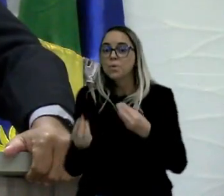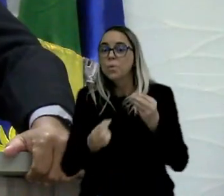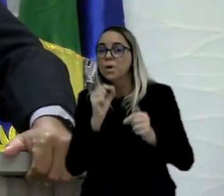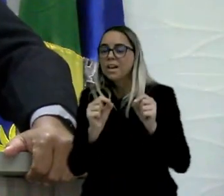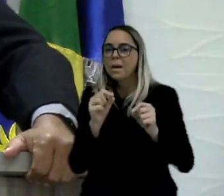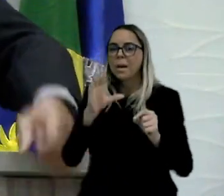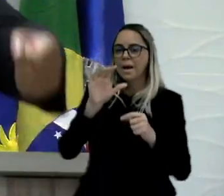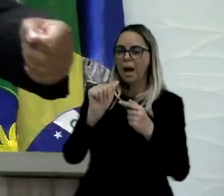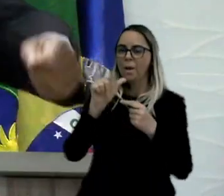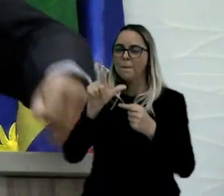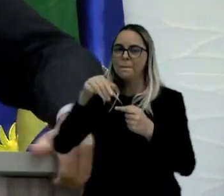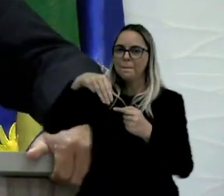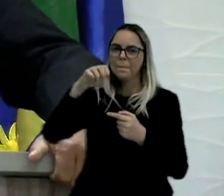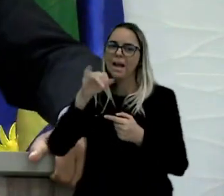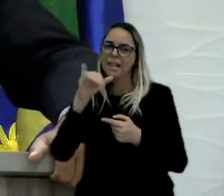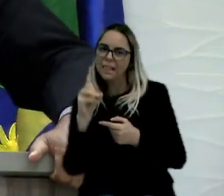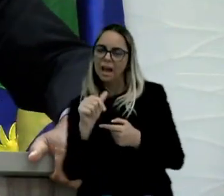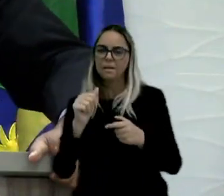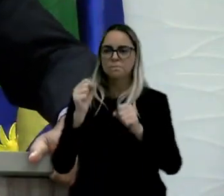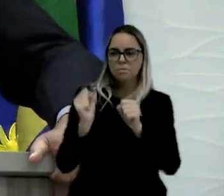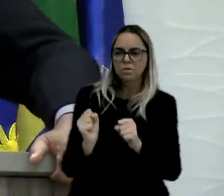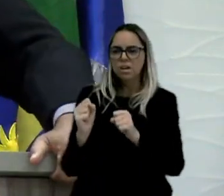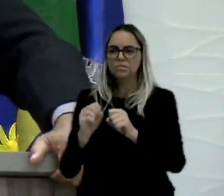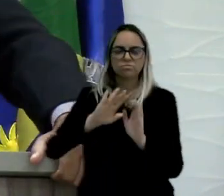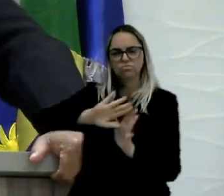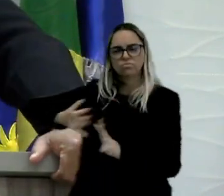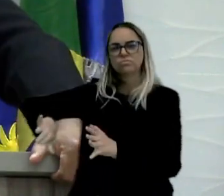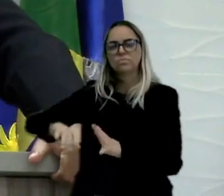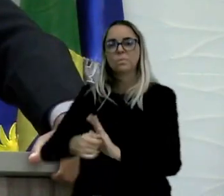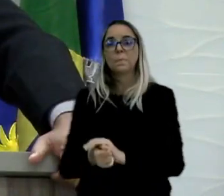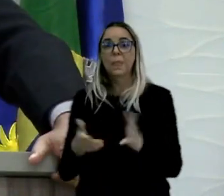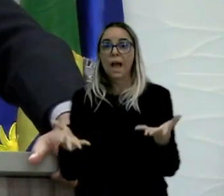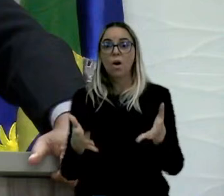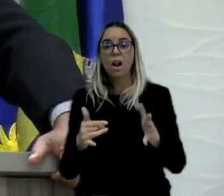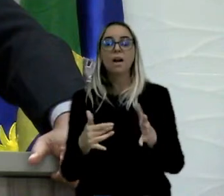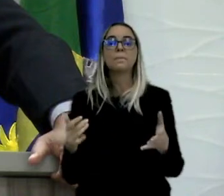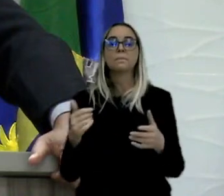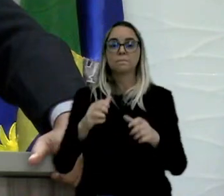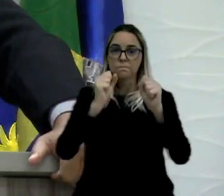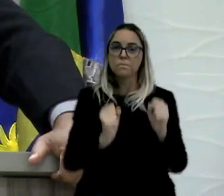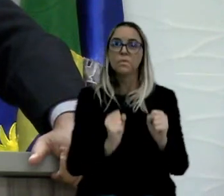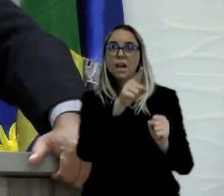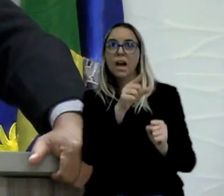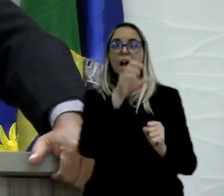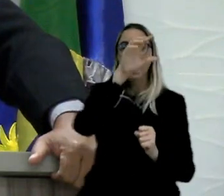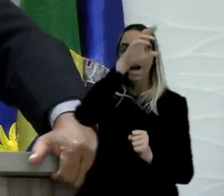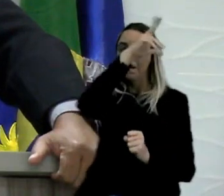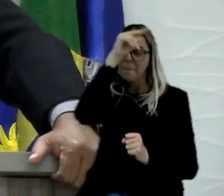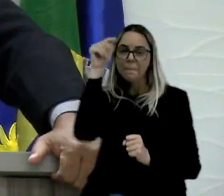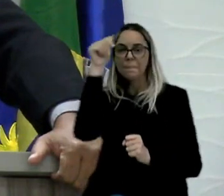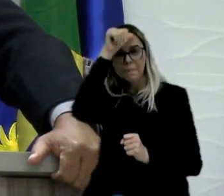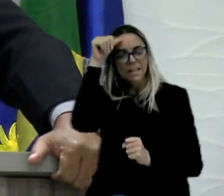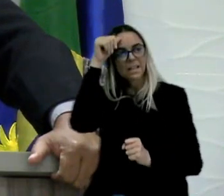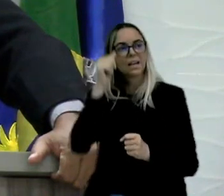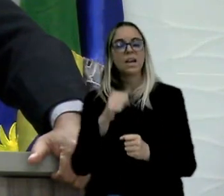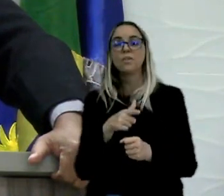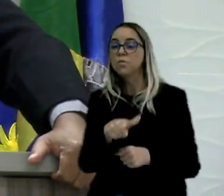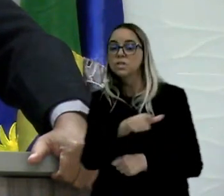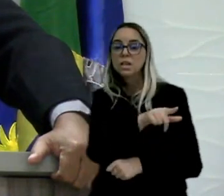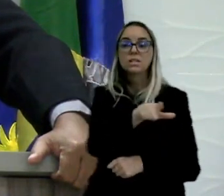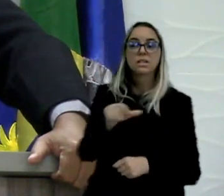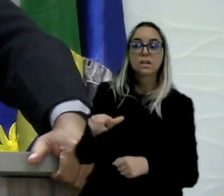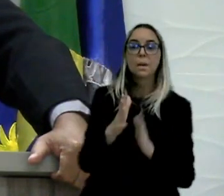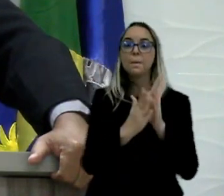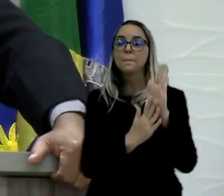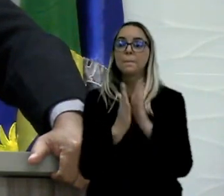e essa missão eu já cumpri essa missão agora tá na mão de Baté e a população O povo soetens tá na mão de vocês povo minha